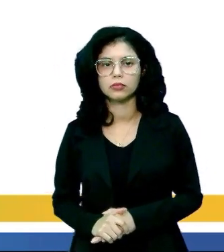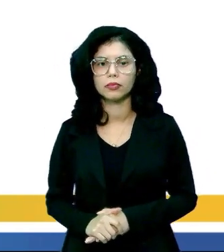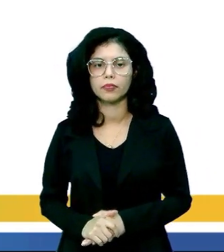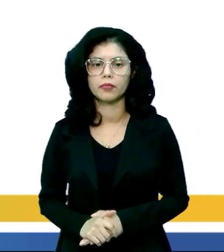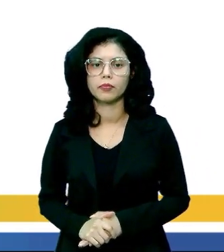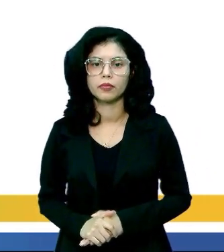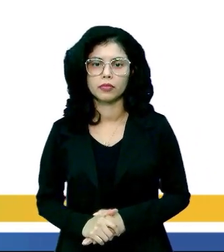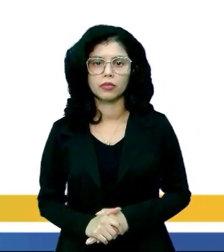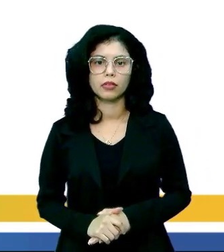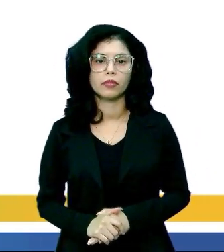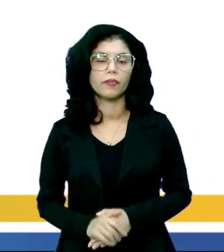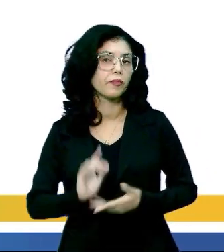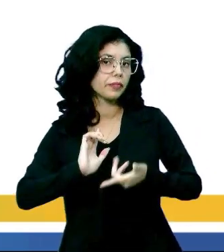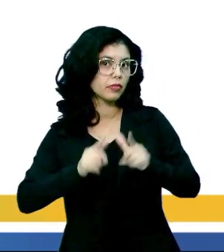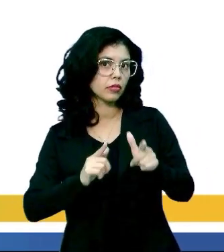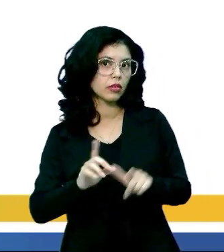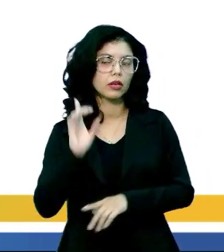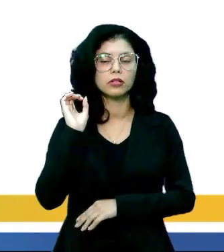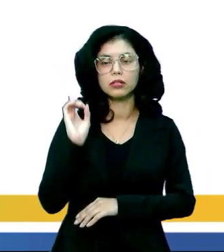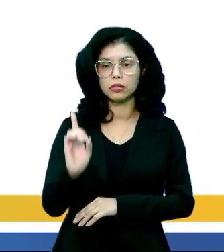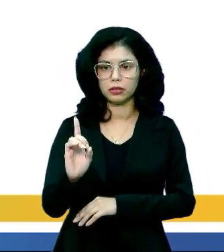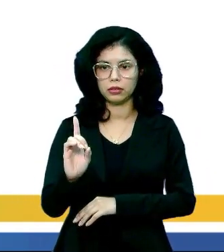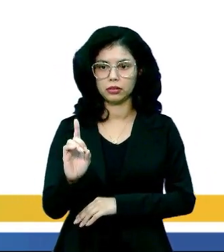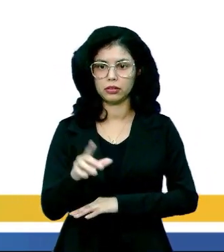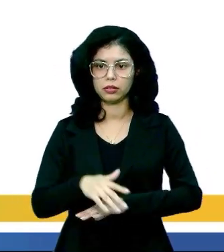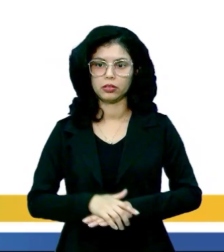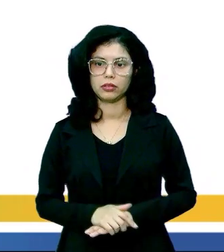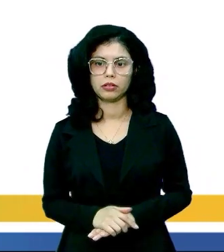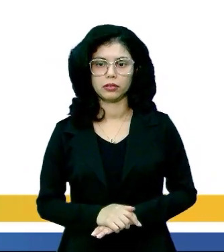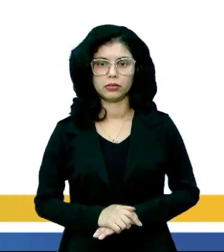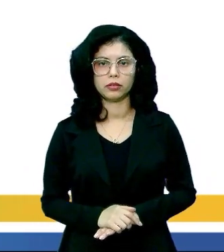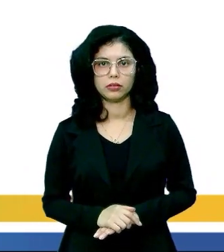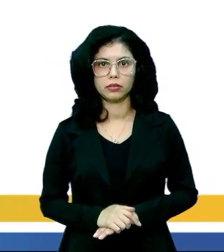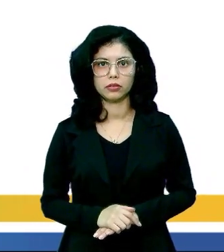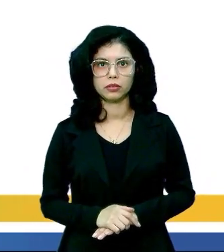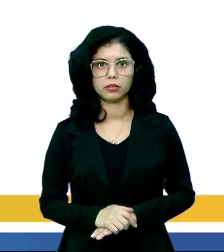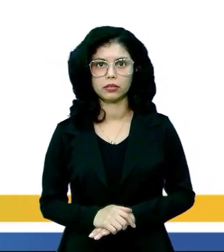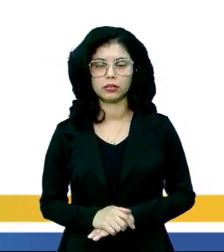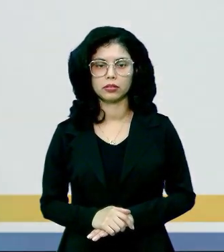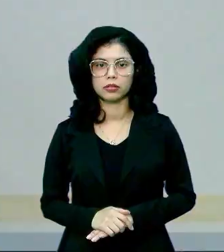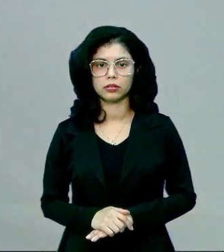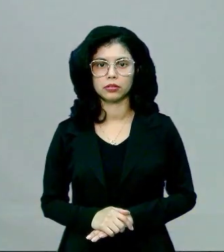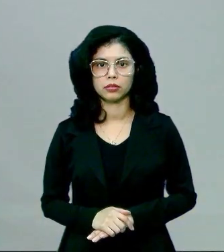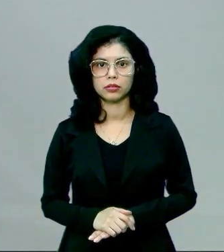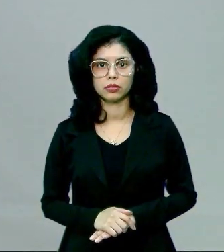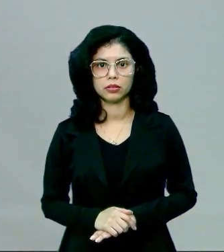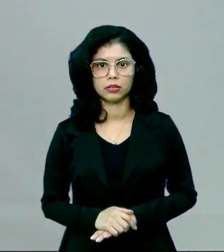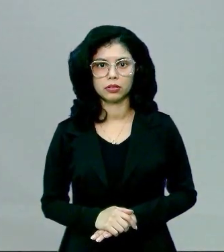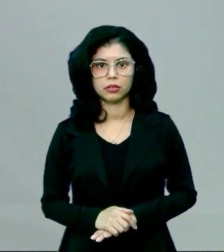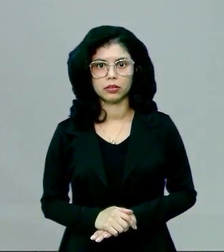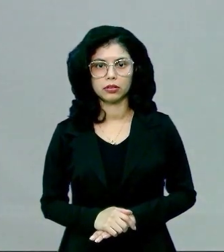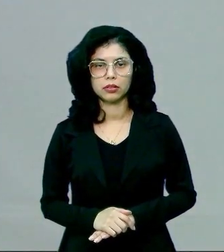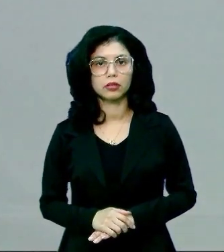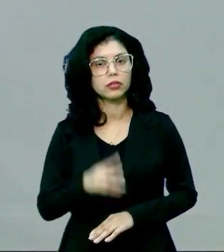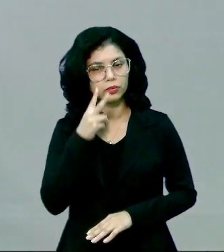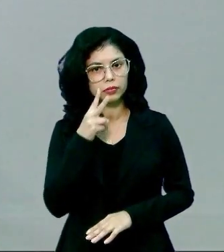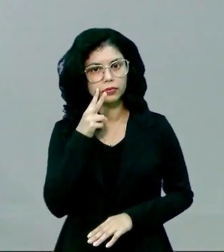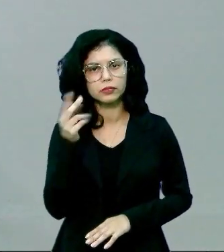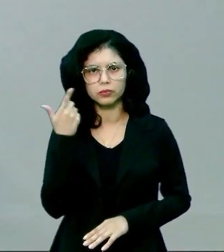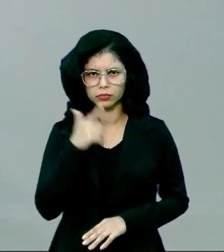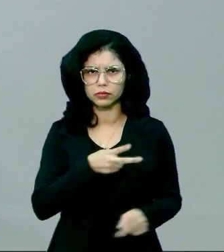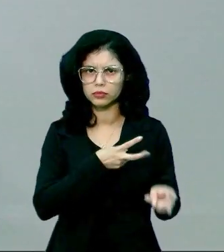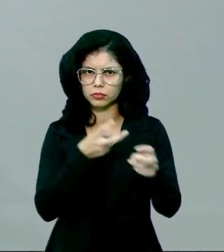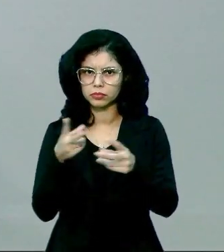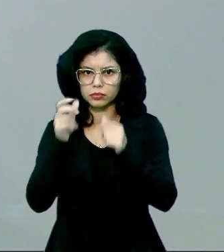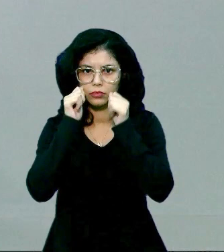funcionários. Portanto, aí, a nossa alternativa correta é a letra D. Deram para ver? Deu para